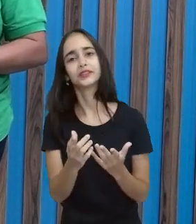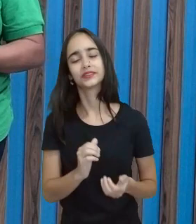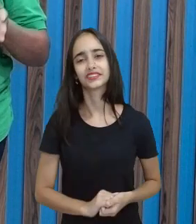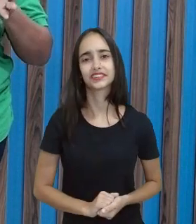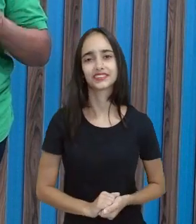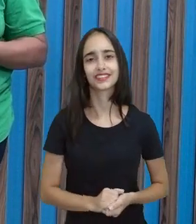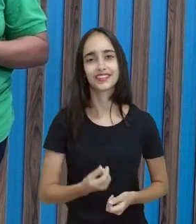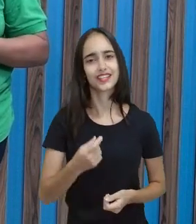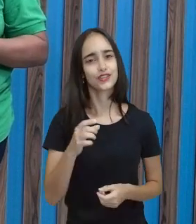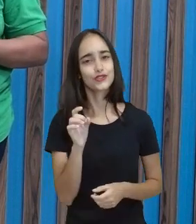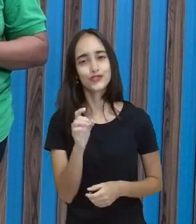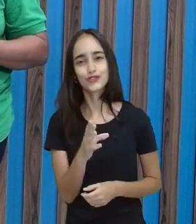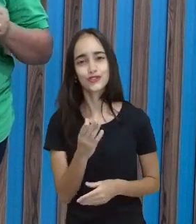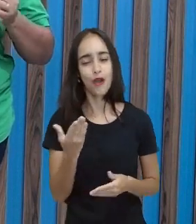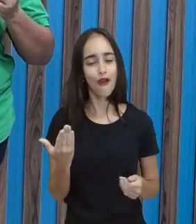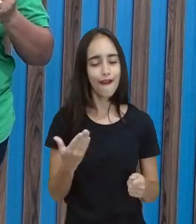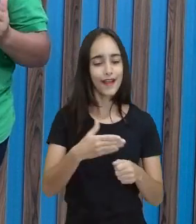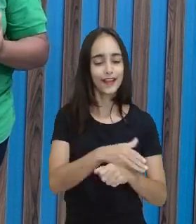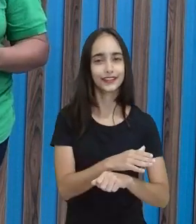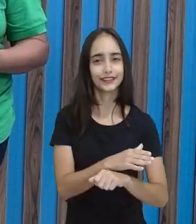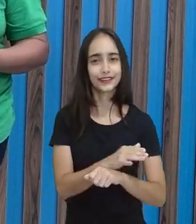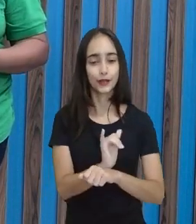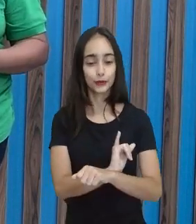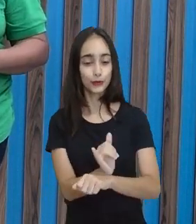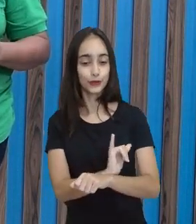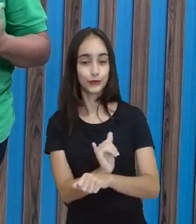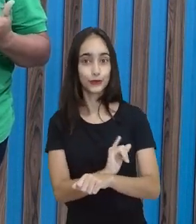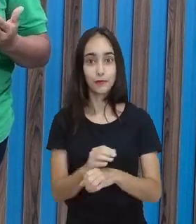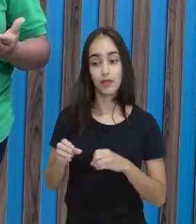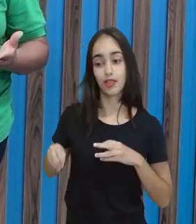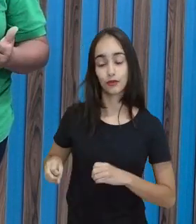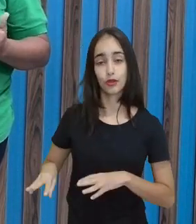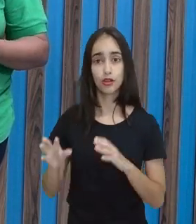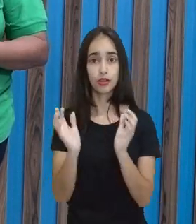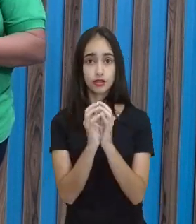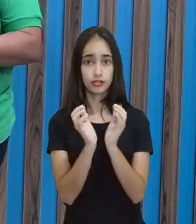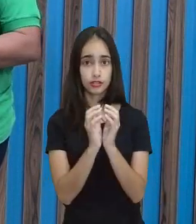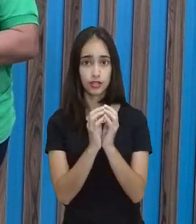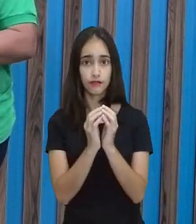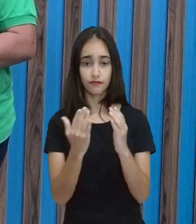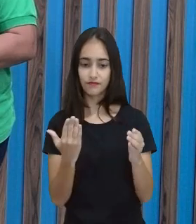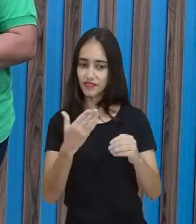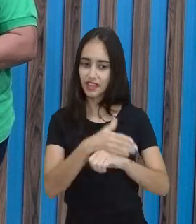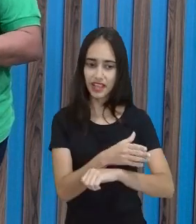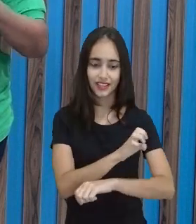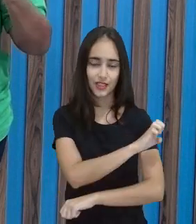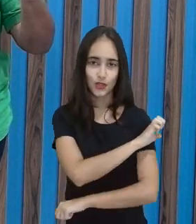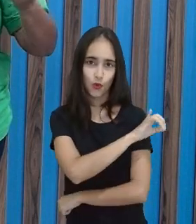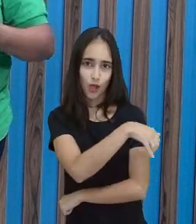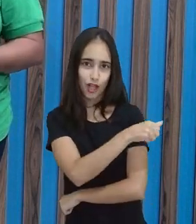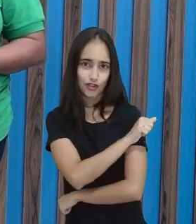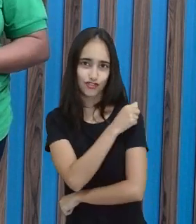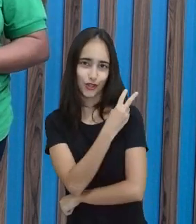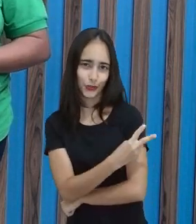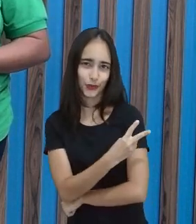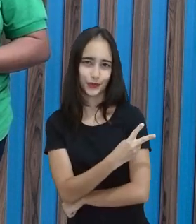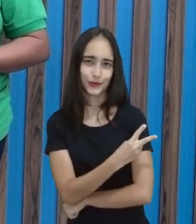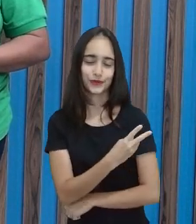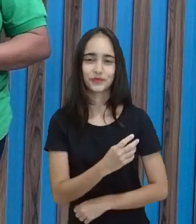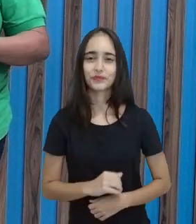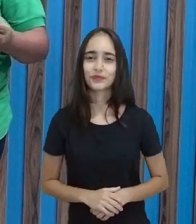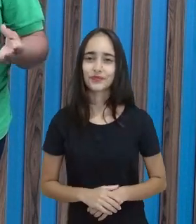lá o canal do Educa Recife, acessem a aula da Educação de Jovens e Adultos, módulo 2, e coloquem